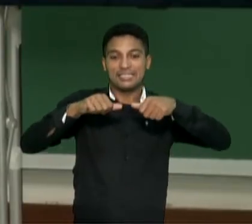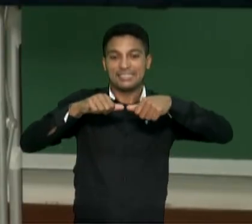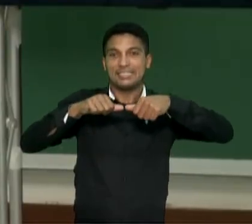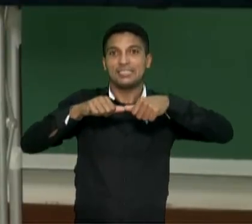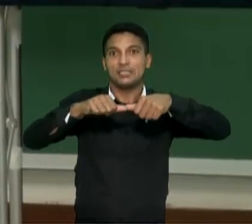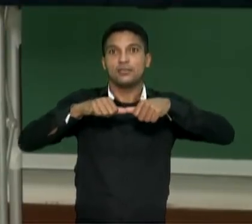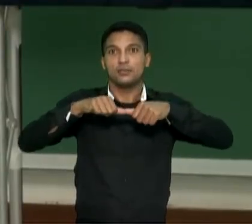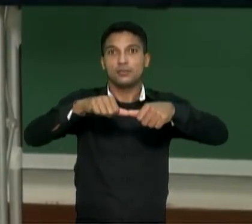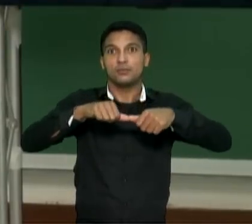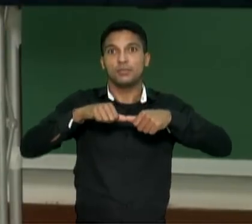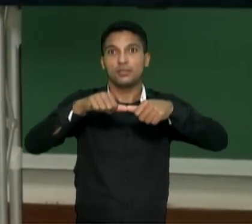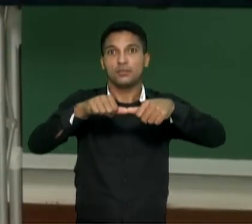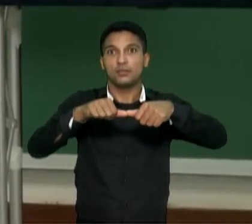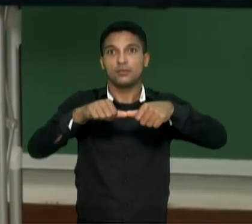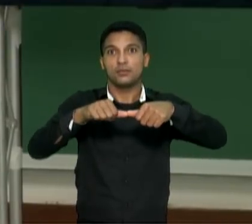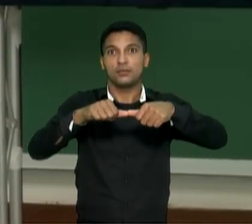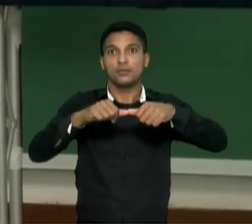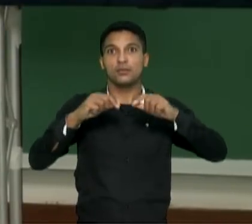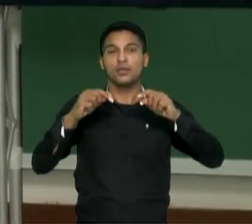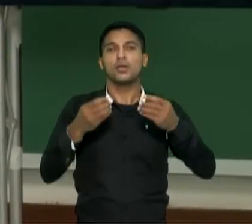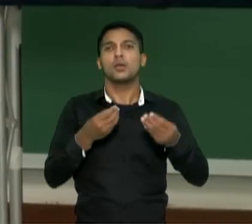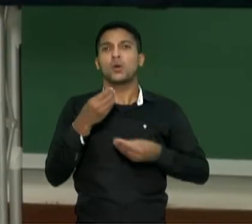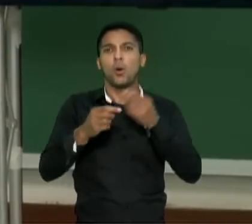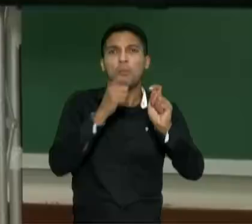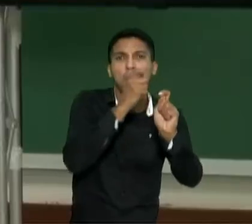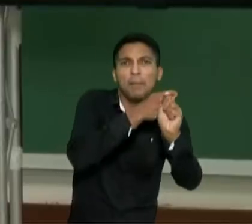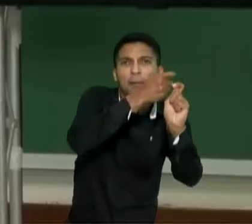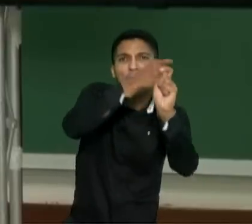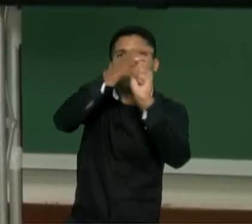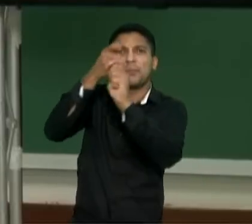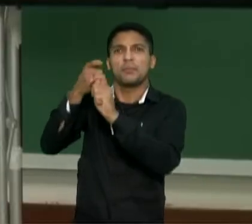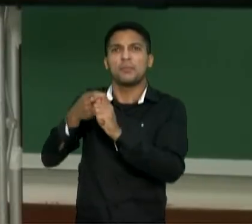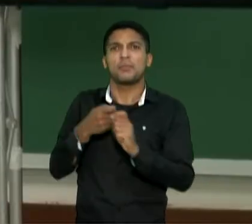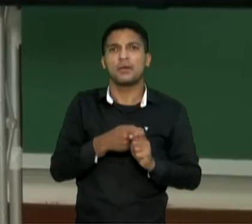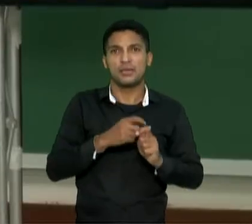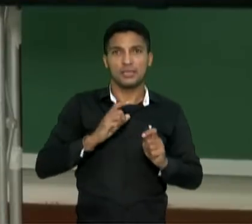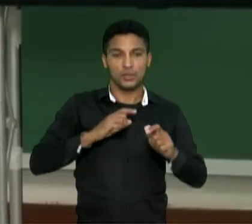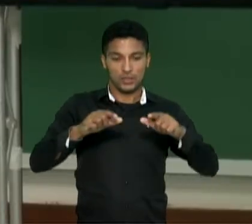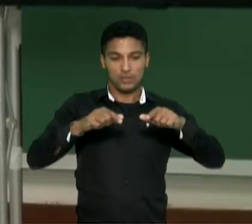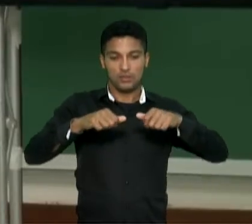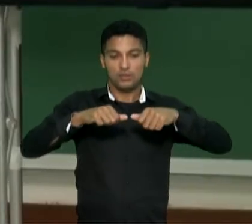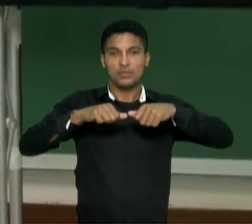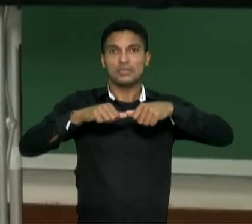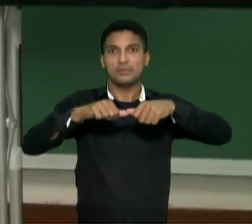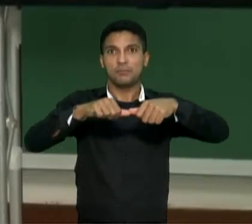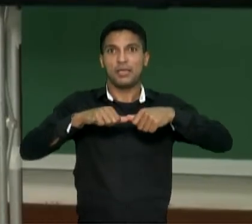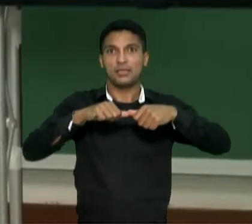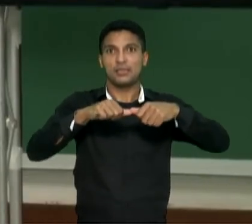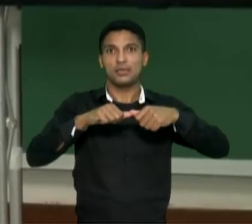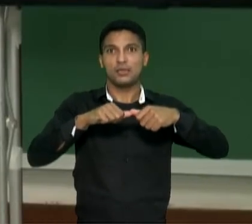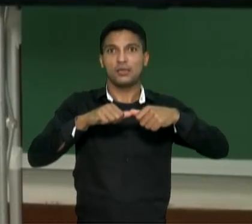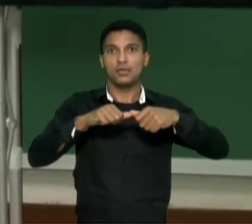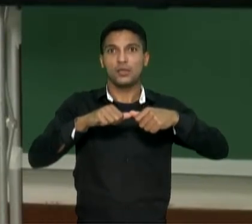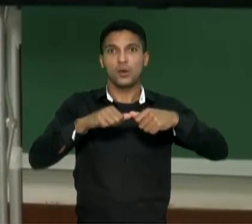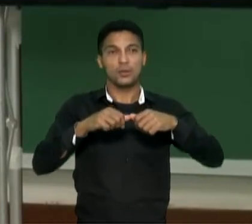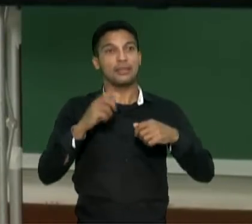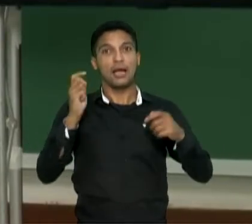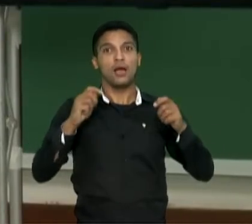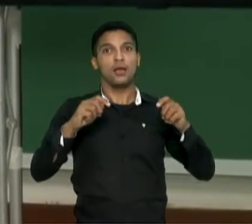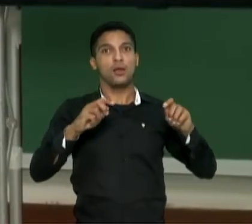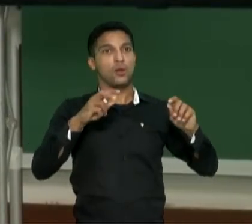você pensar como construir uma figura simétrica, proporcional, harmônica para boa